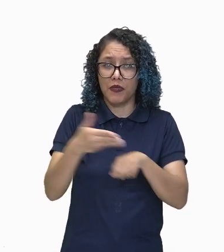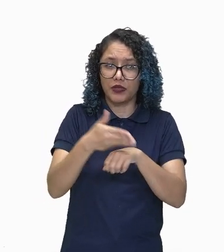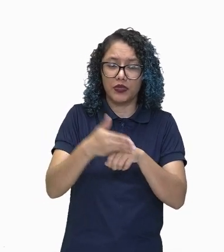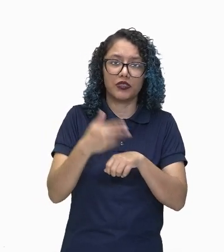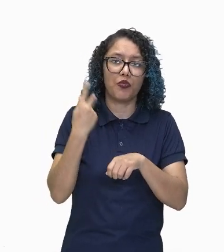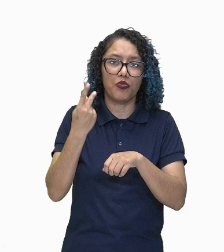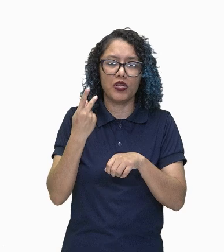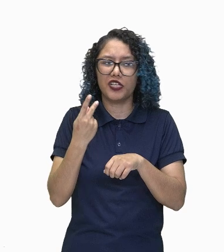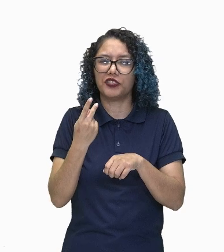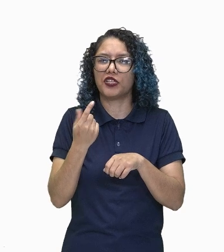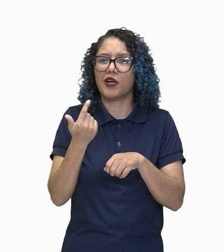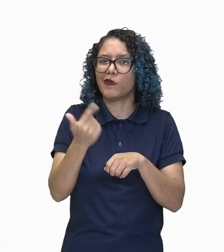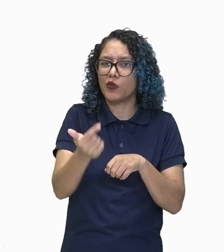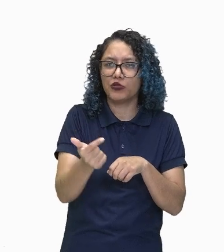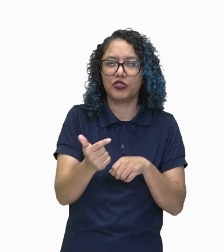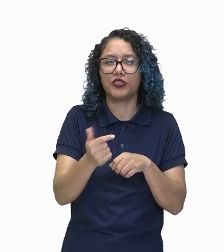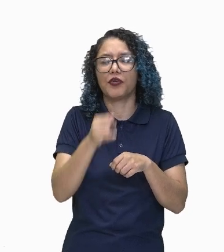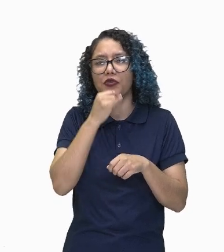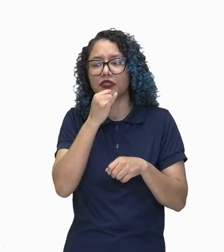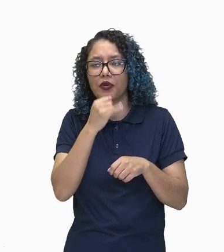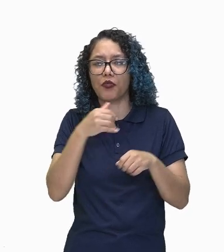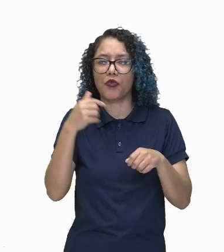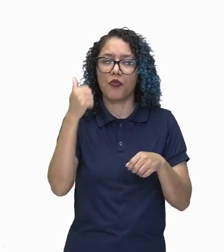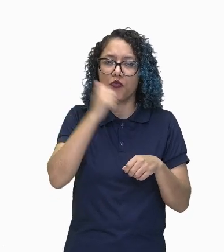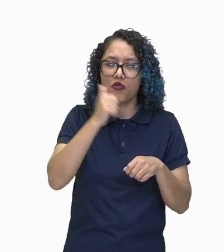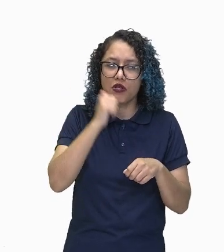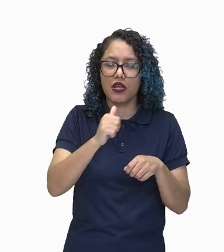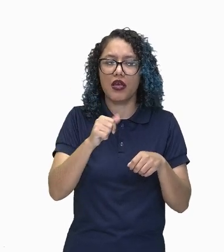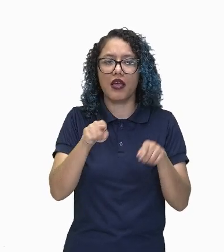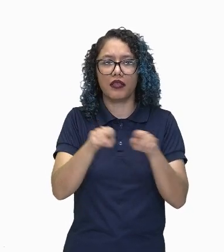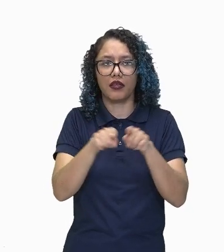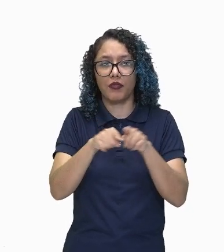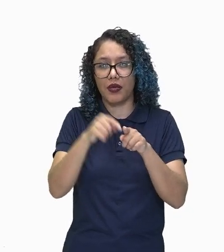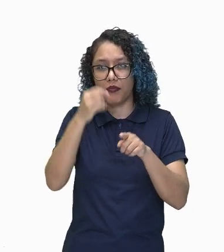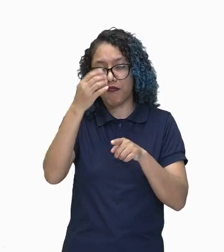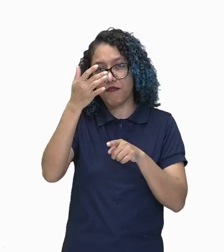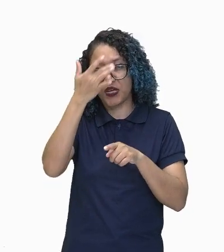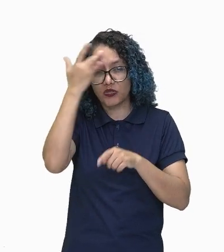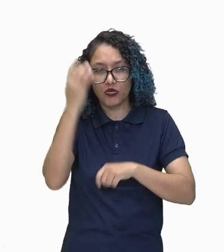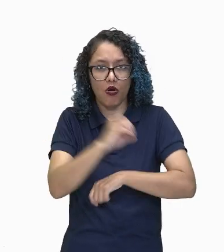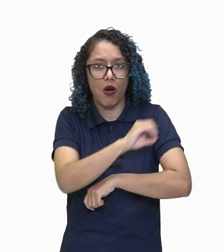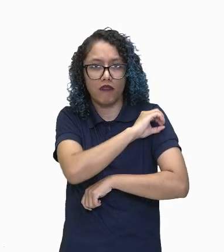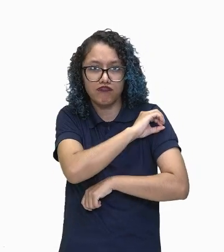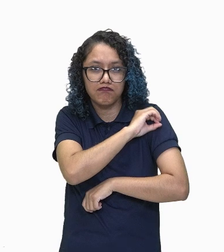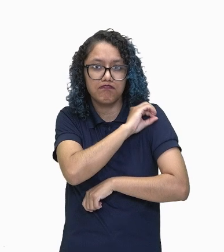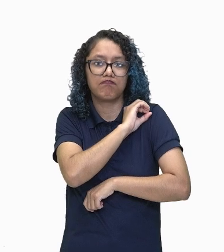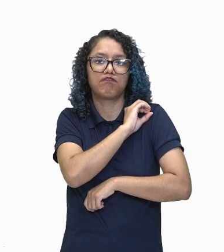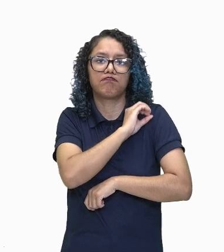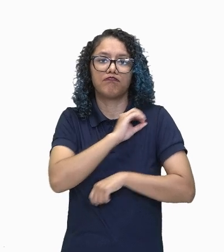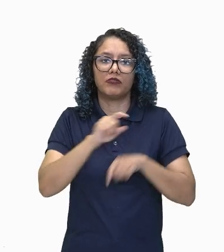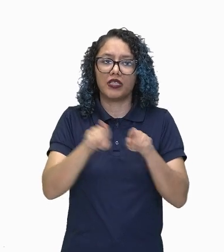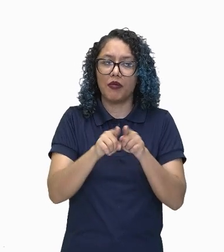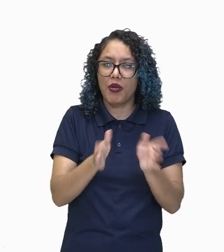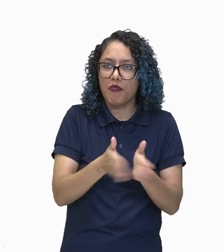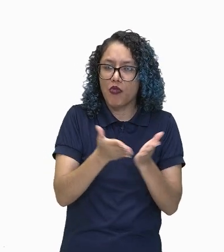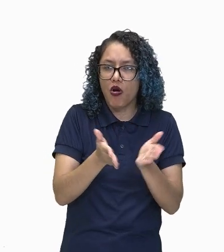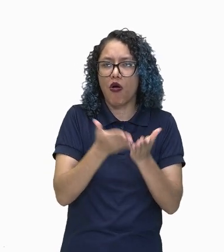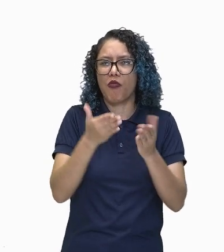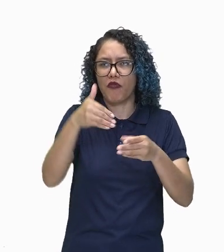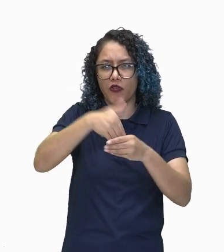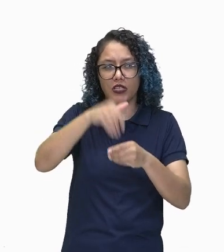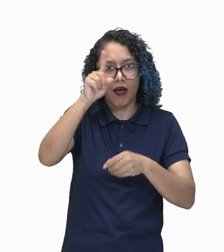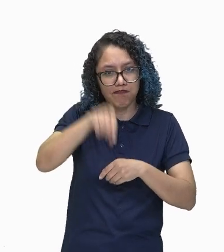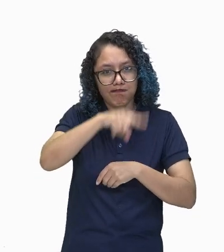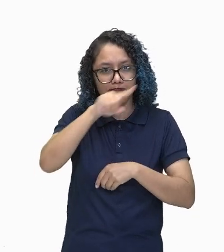Por exemplo, as mulheres, os analfabetos e pobres eram proibidos de votar.